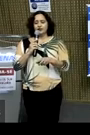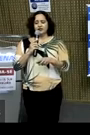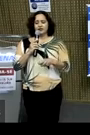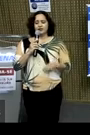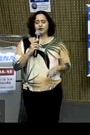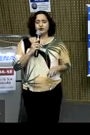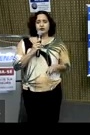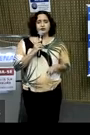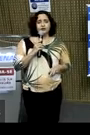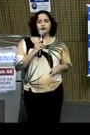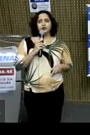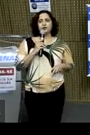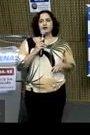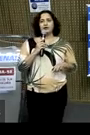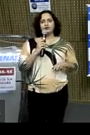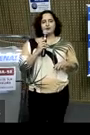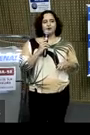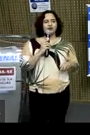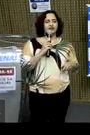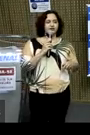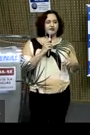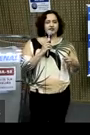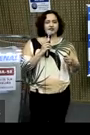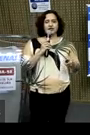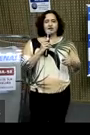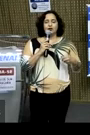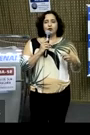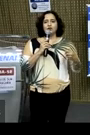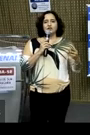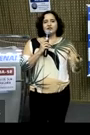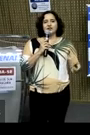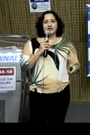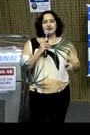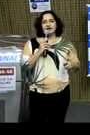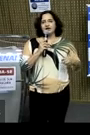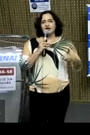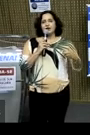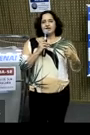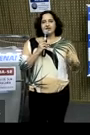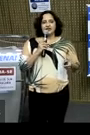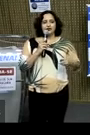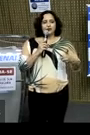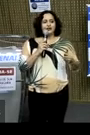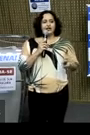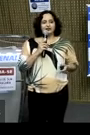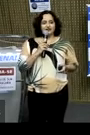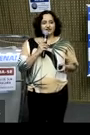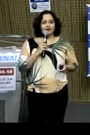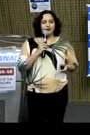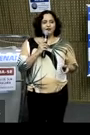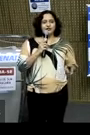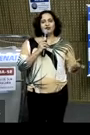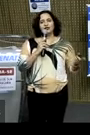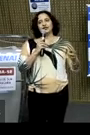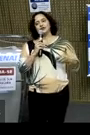que nossas reclamações de 2021, a maioria foi por conta que não conseguia senha ou acesso de imediato à vacina